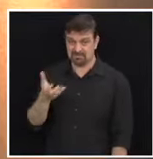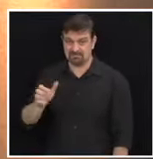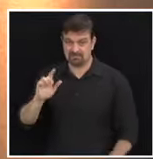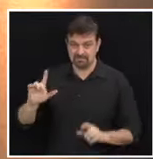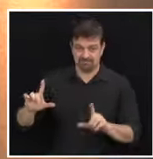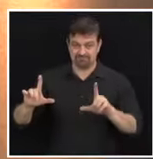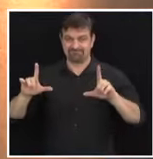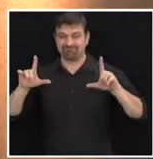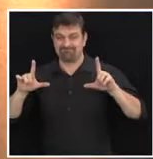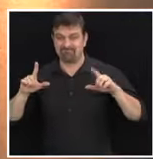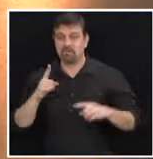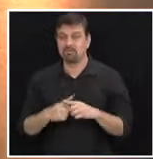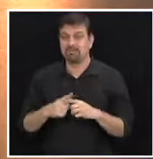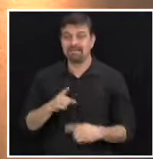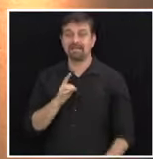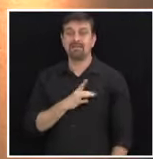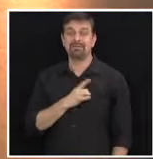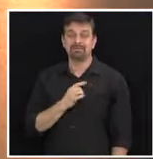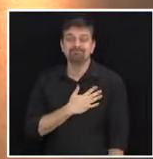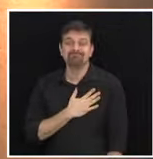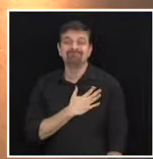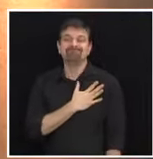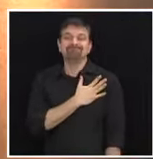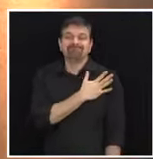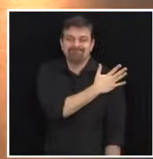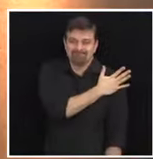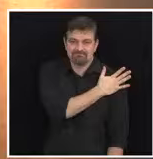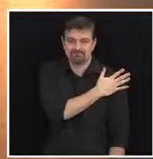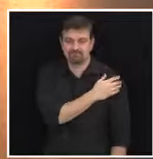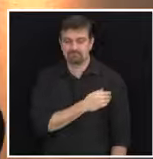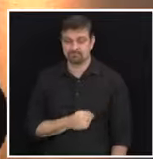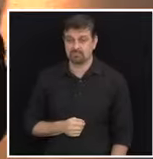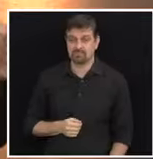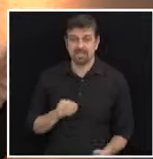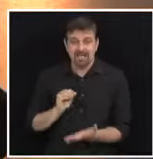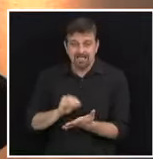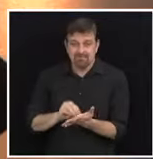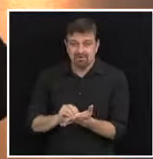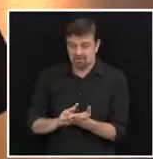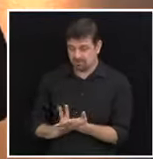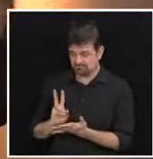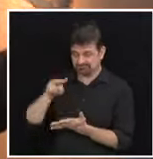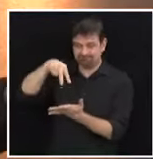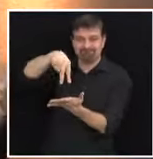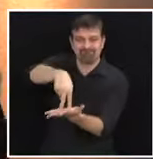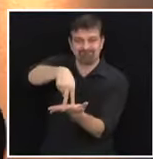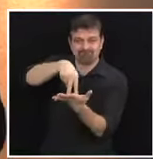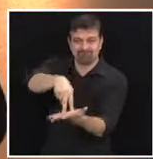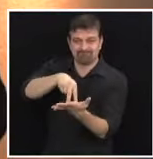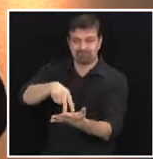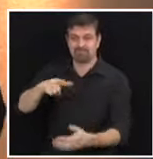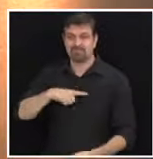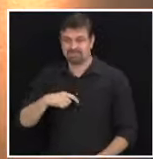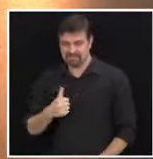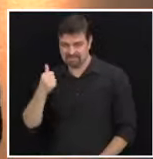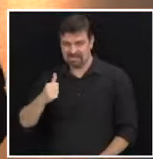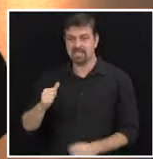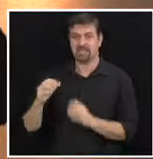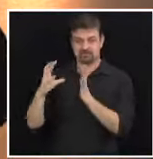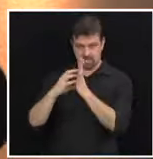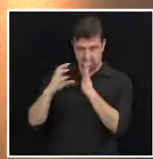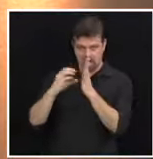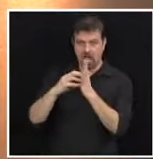à discriminação e ninguém se tomou à frente, como Betinho, como Cazuza, para fazer